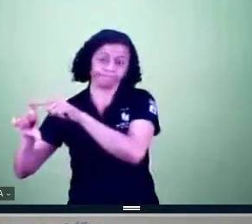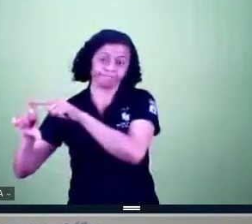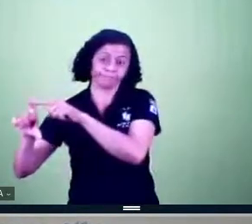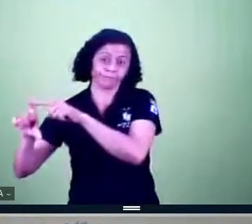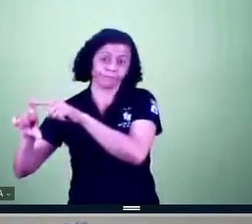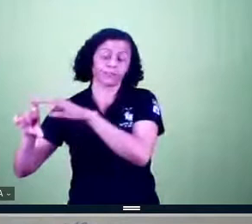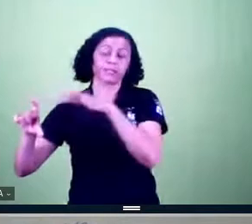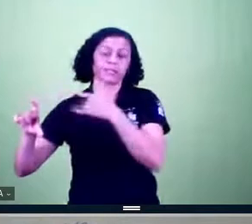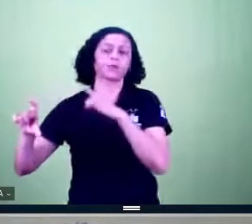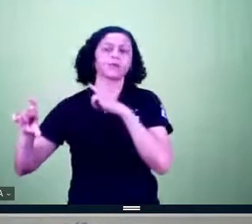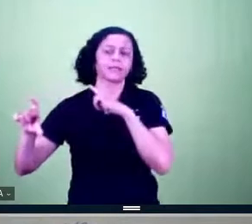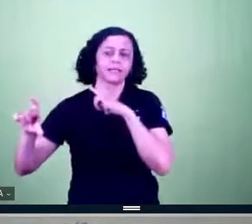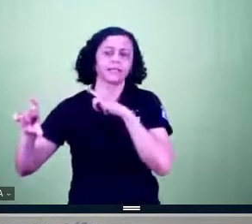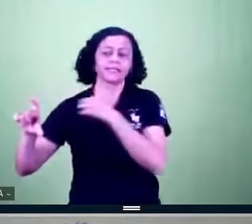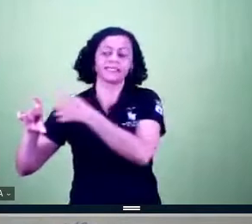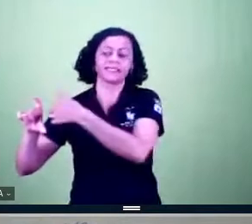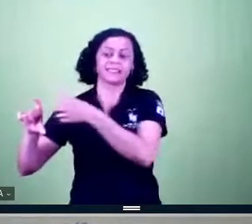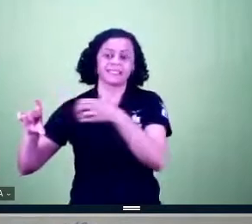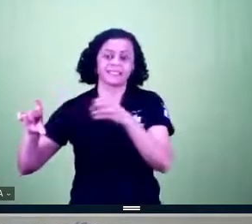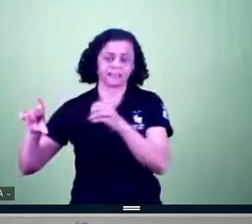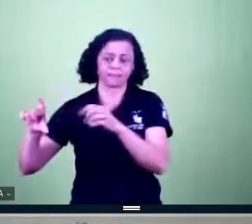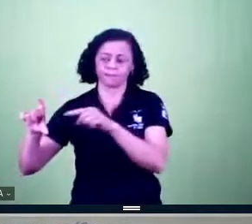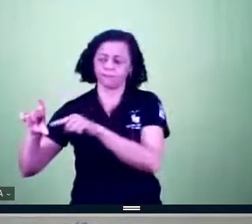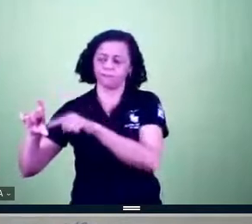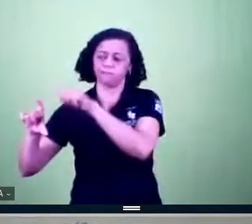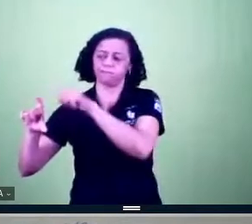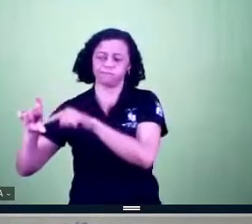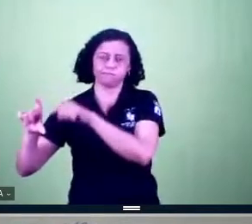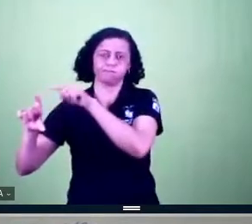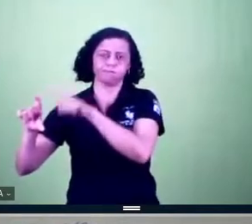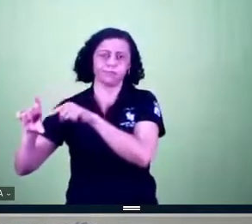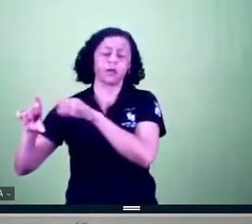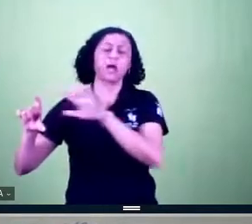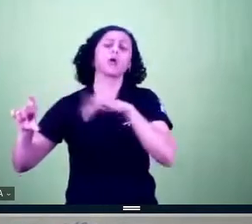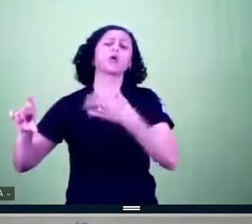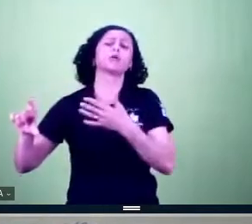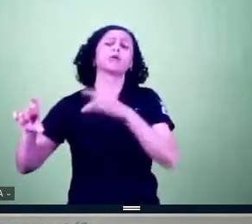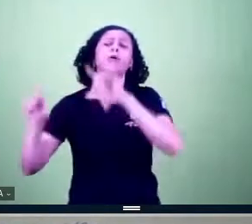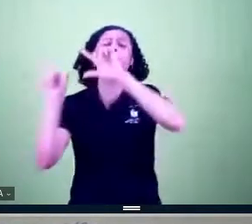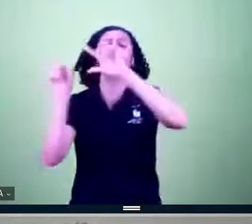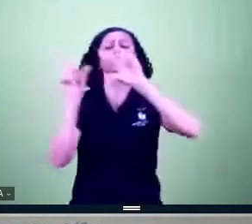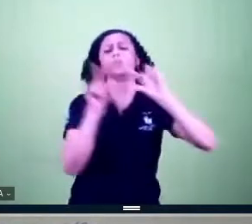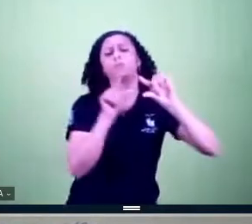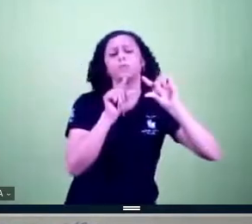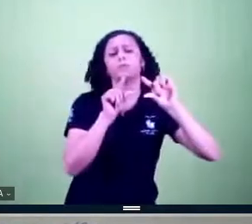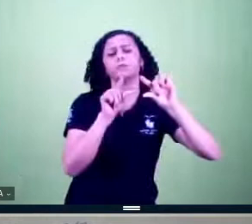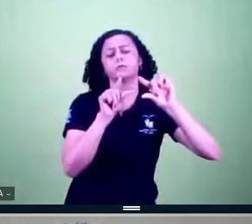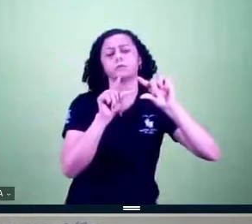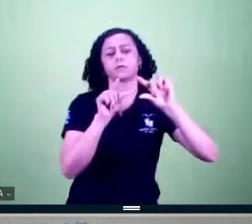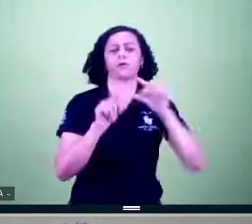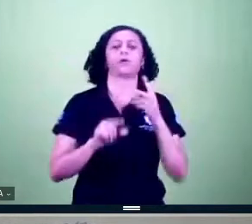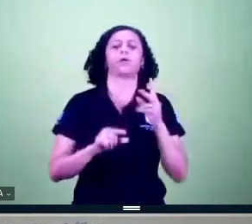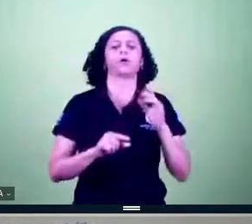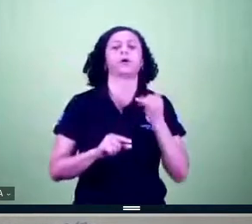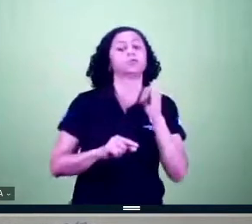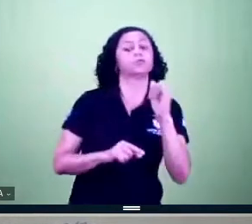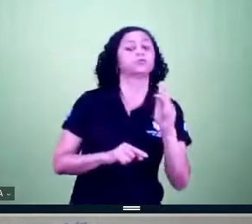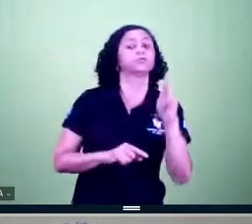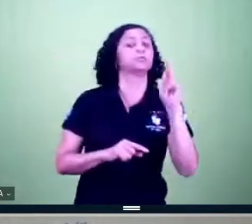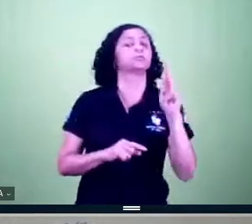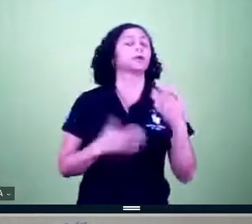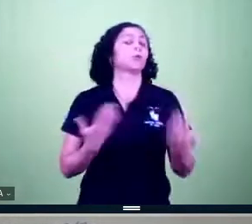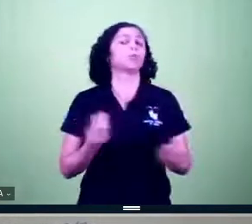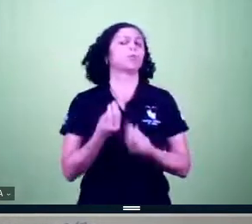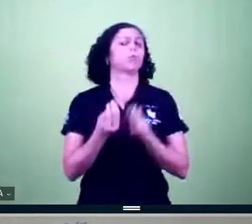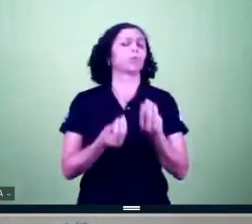vou ter 100 volts aqui. Agora, qual que é a queda de tensão que eu tenho? Deu para perceber que quem banca